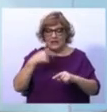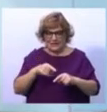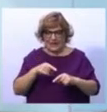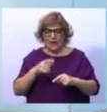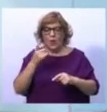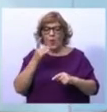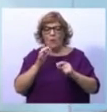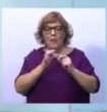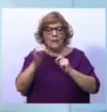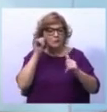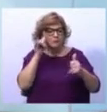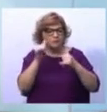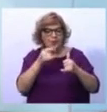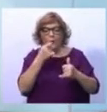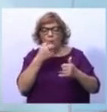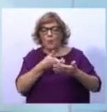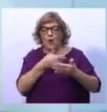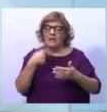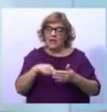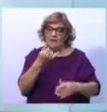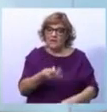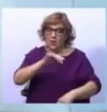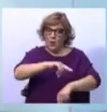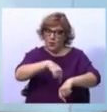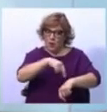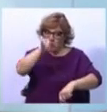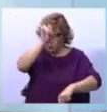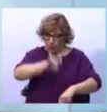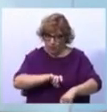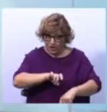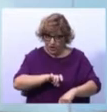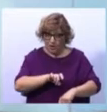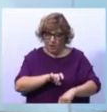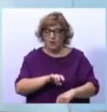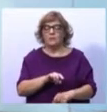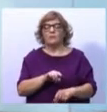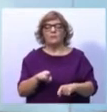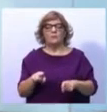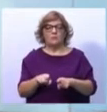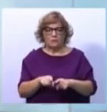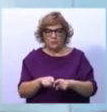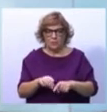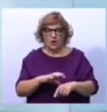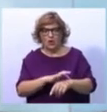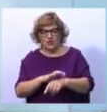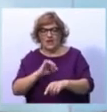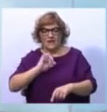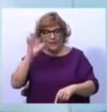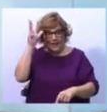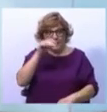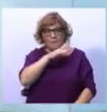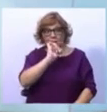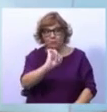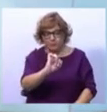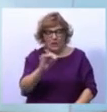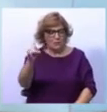de amamentação que funciona 24 horas por dia, em que conselheiras em aleitamento